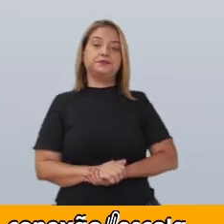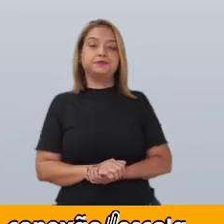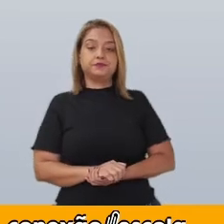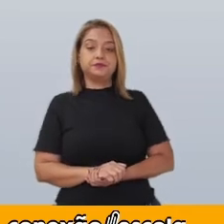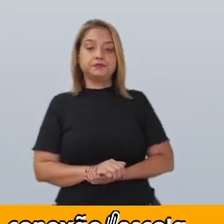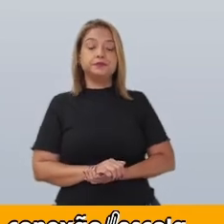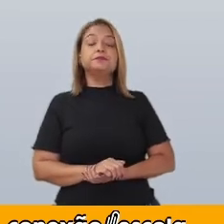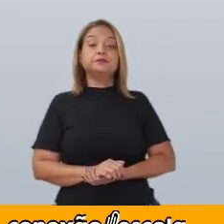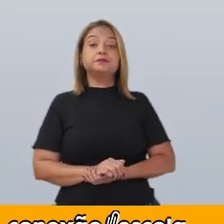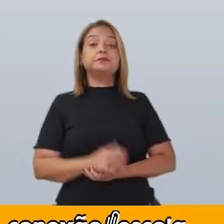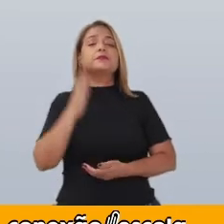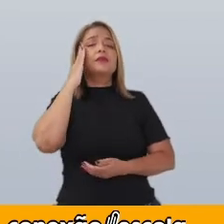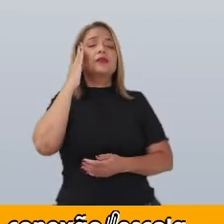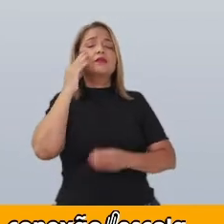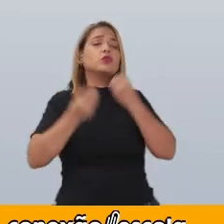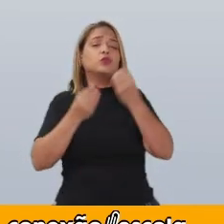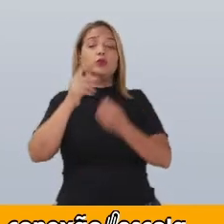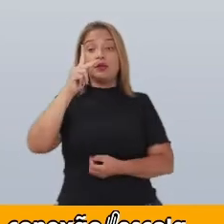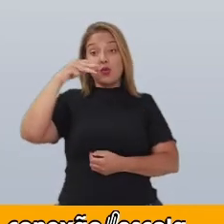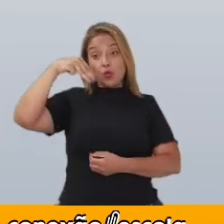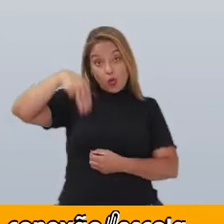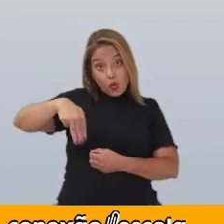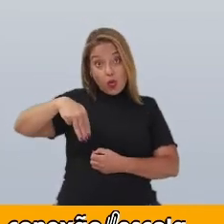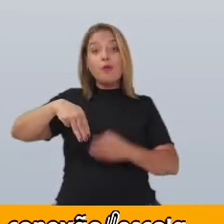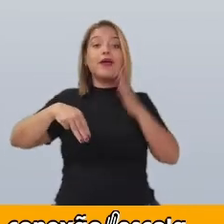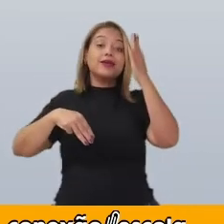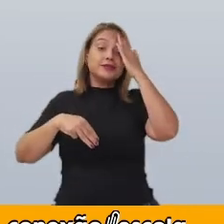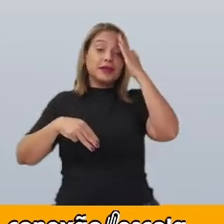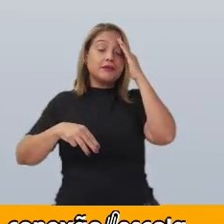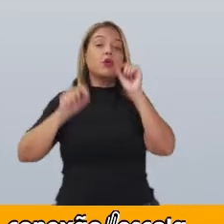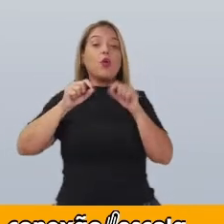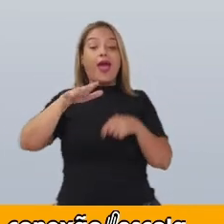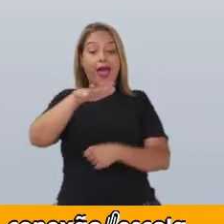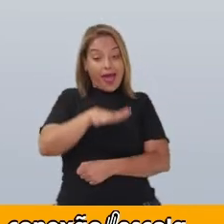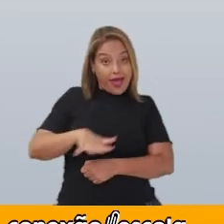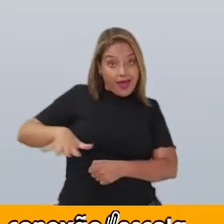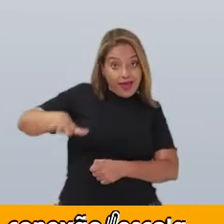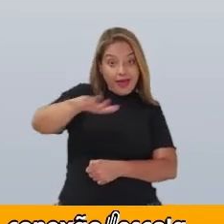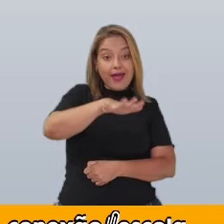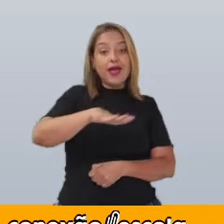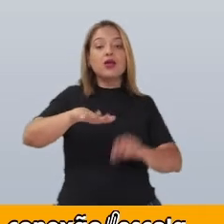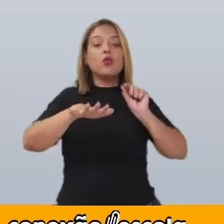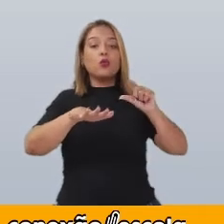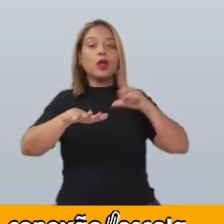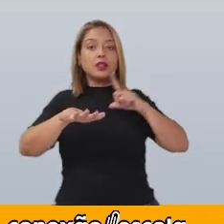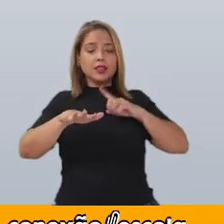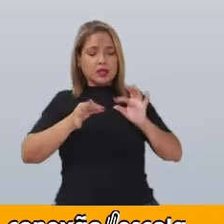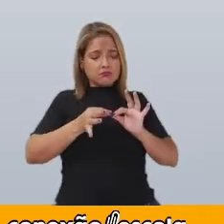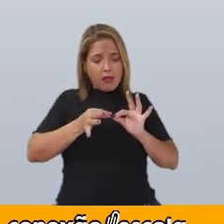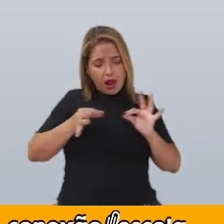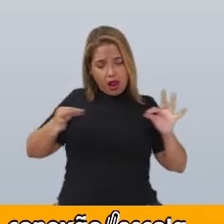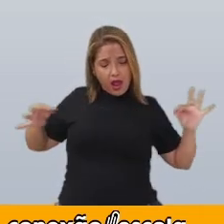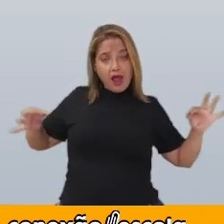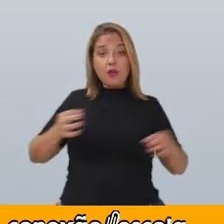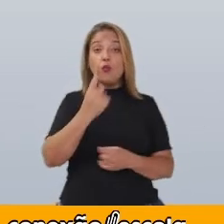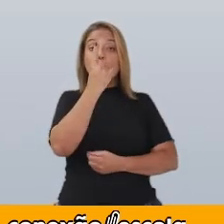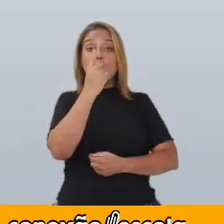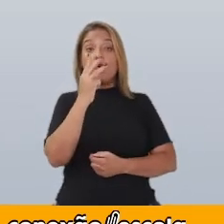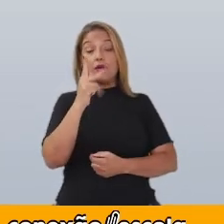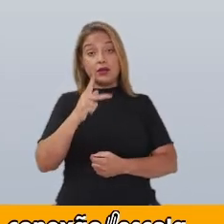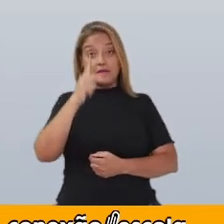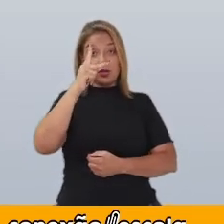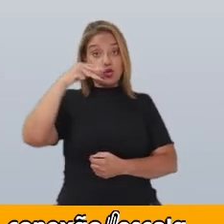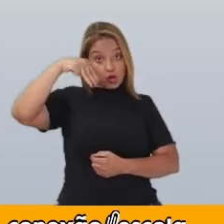o quilômetro quadrado é a área de um quadrado cujo lado mede 1 quilômetro, ou